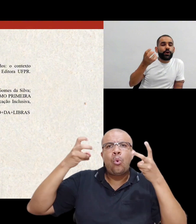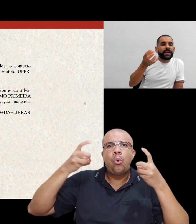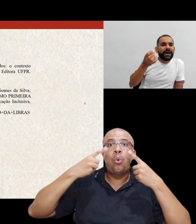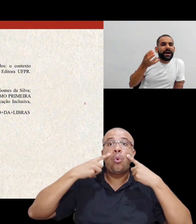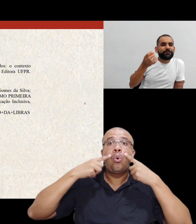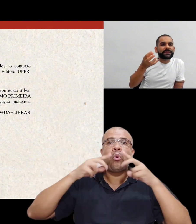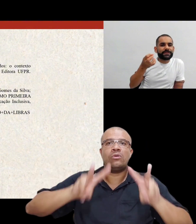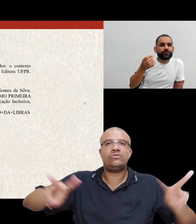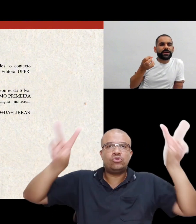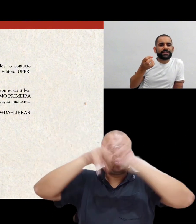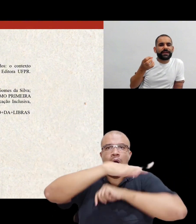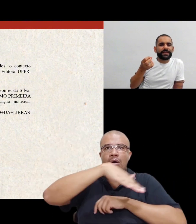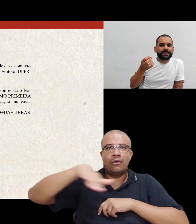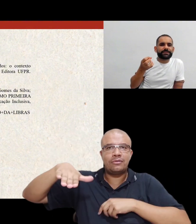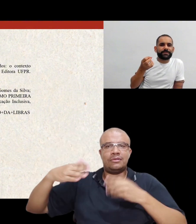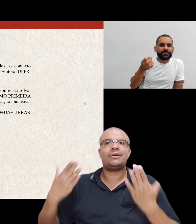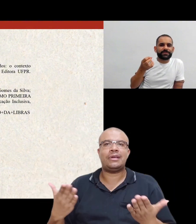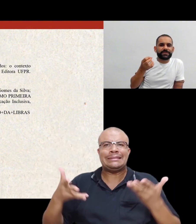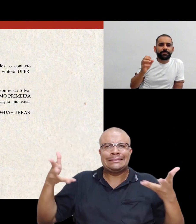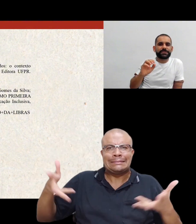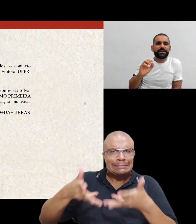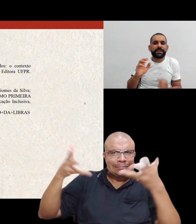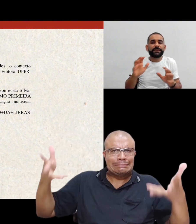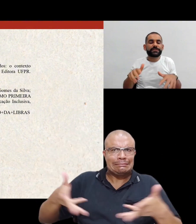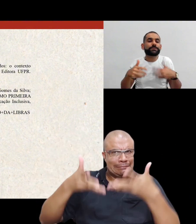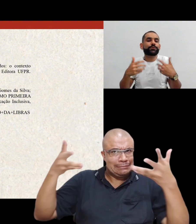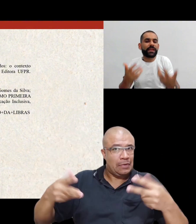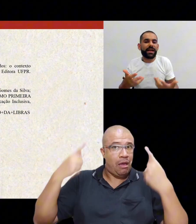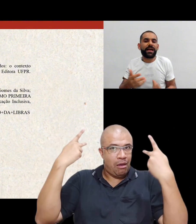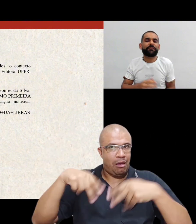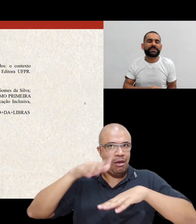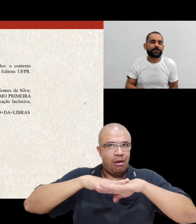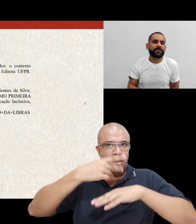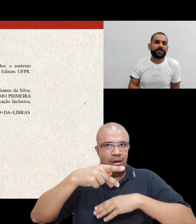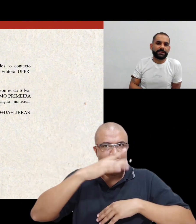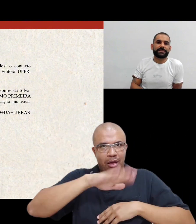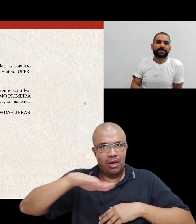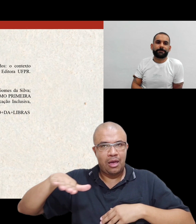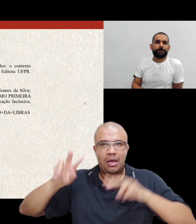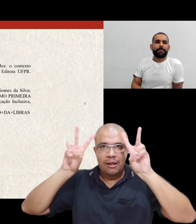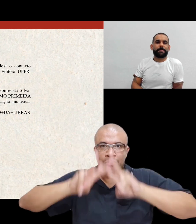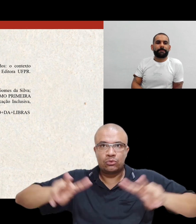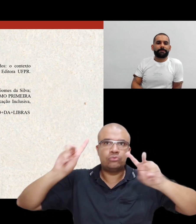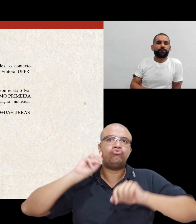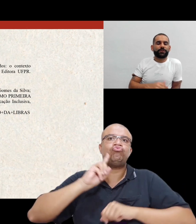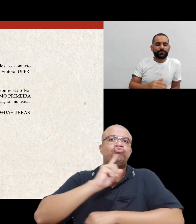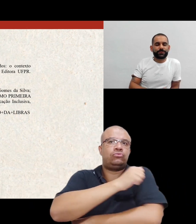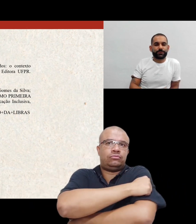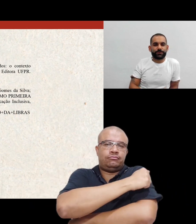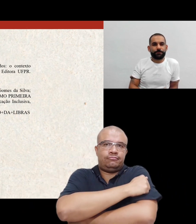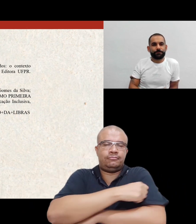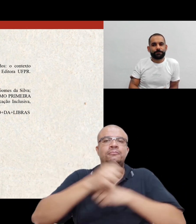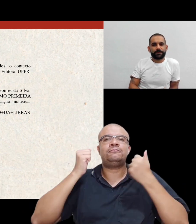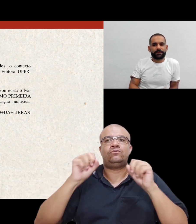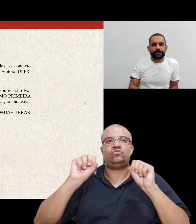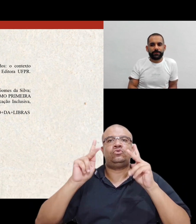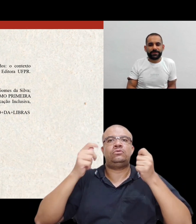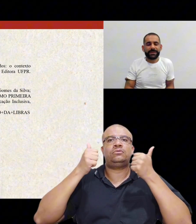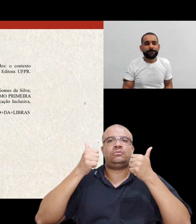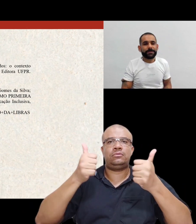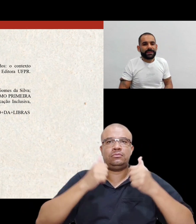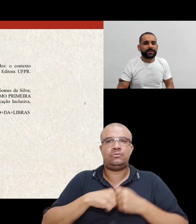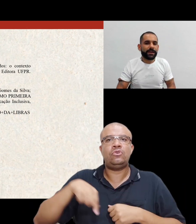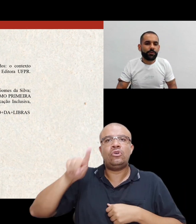de explorar a visão da criança mesmo, sabe? De estimular a visão da criança, do aluno surdo.